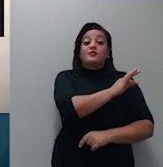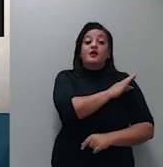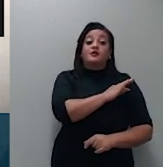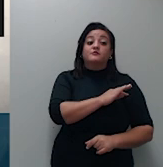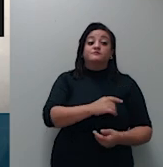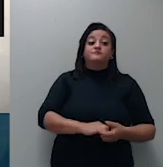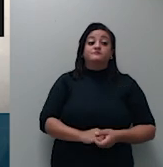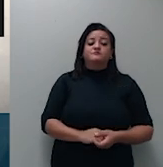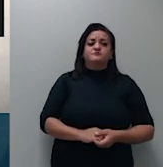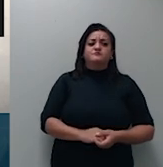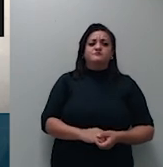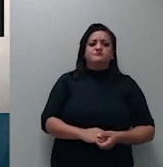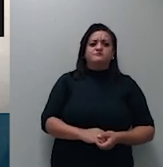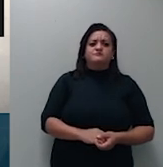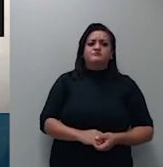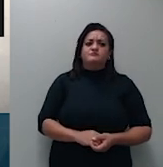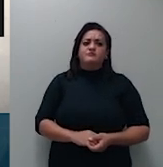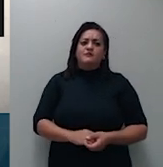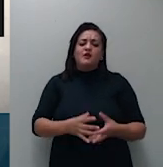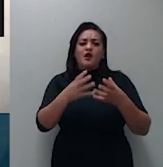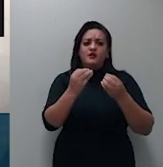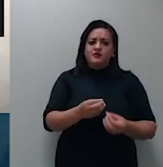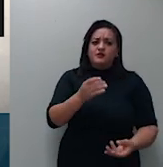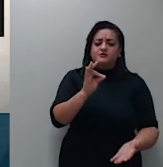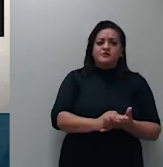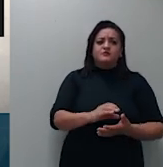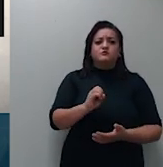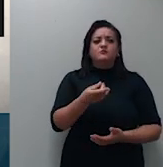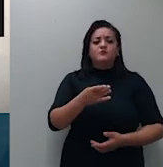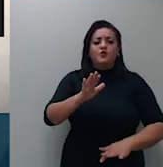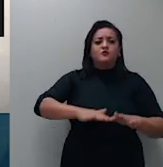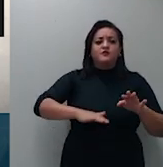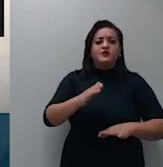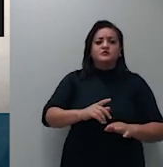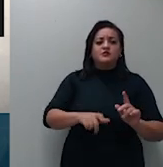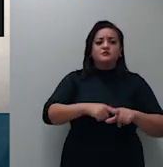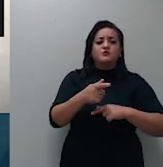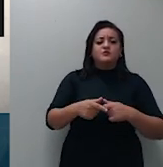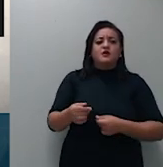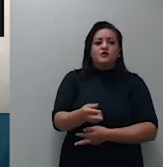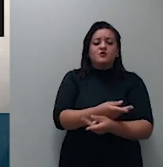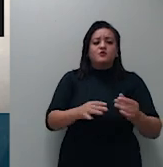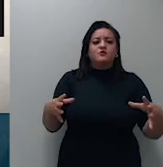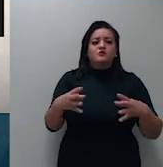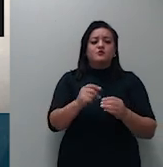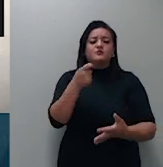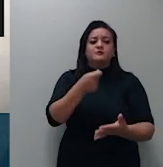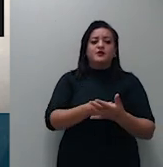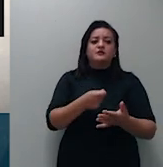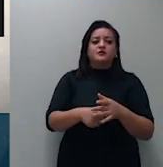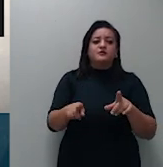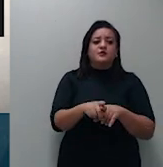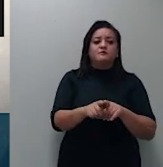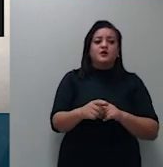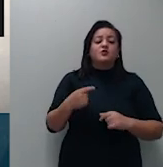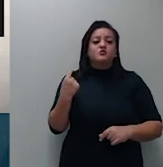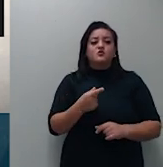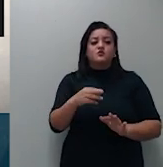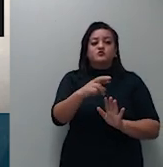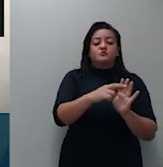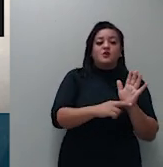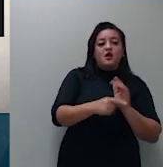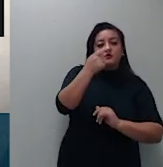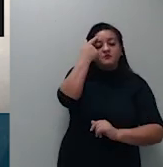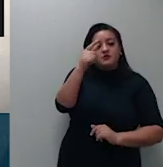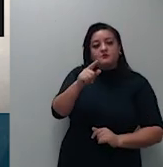técnica entre sazonalidade flexibilidade é uma prática usual no mercado e concluir pela aplicação do